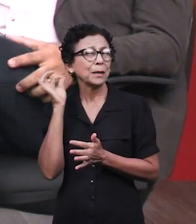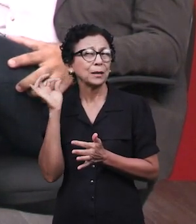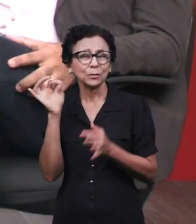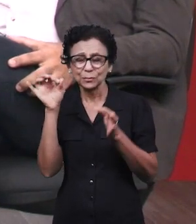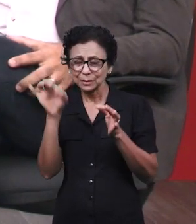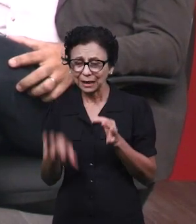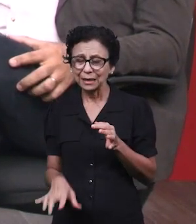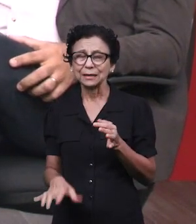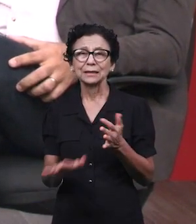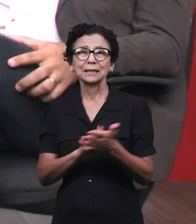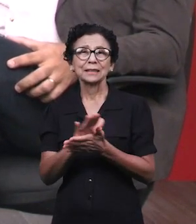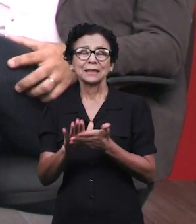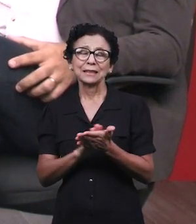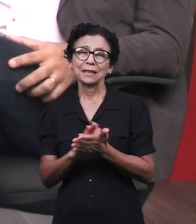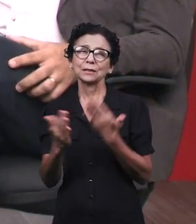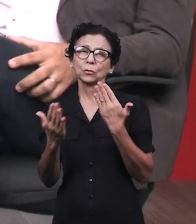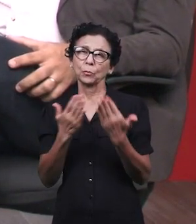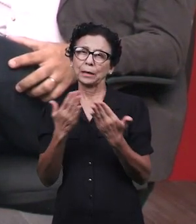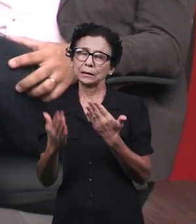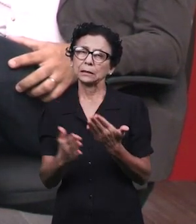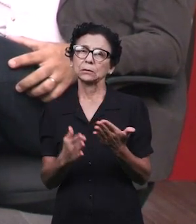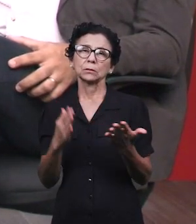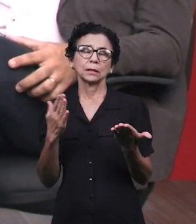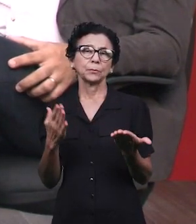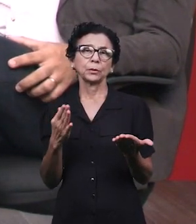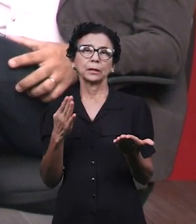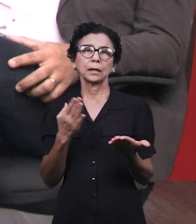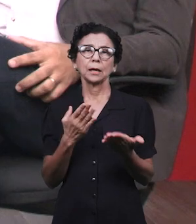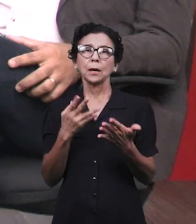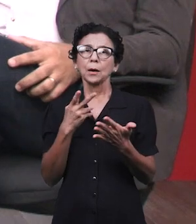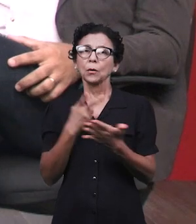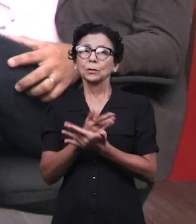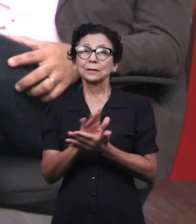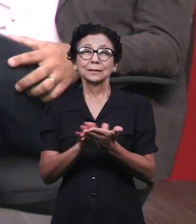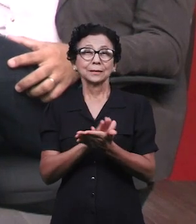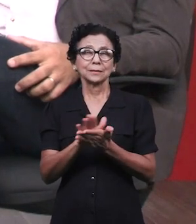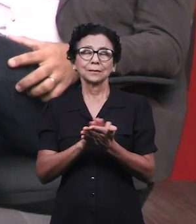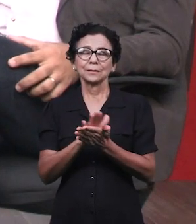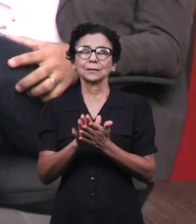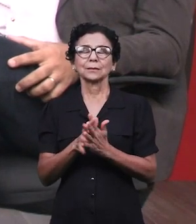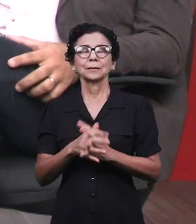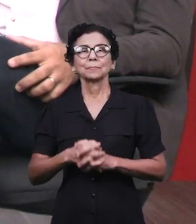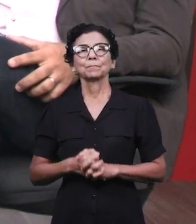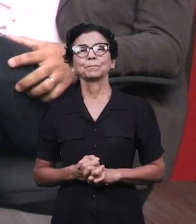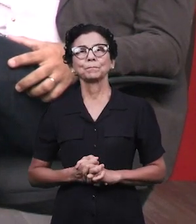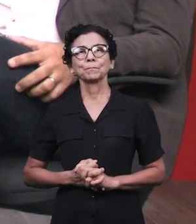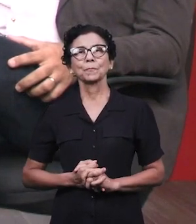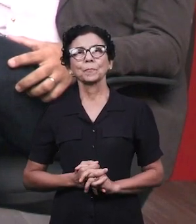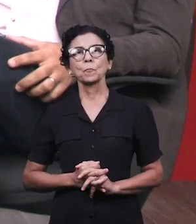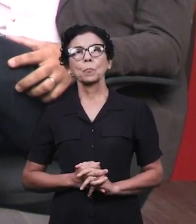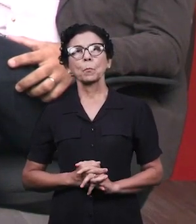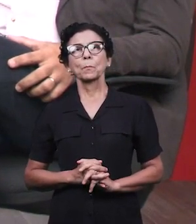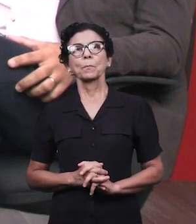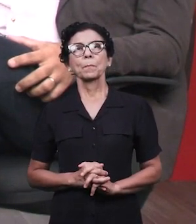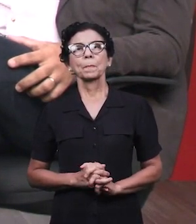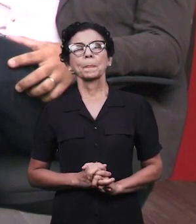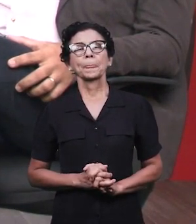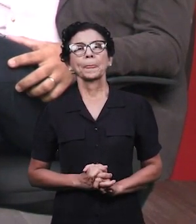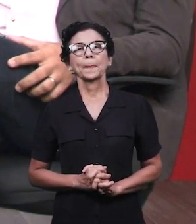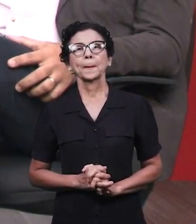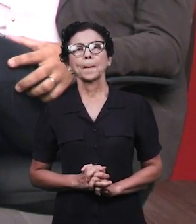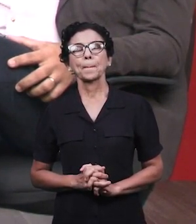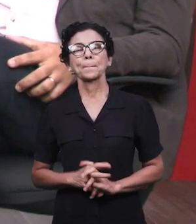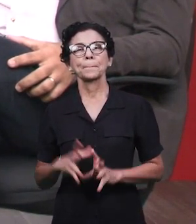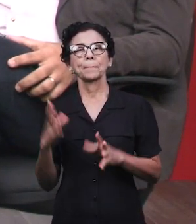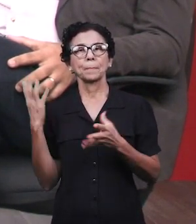só adiantar algo do próximo episódio e nós vamos concluir hoje por aqui, porque nós